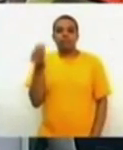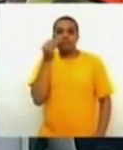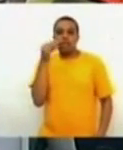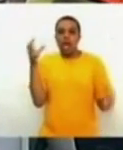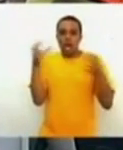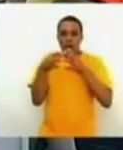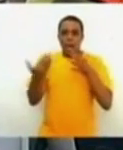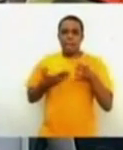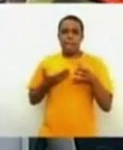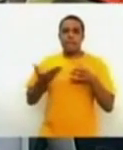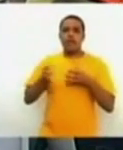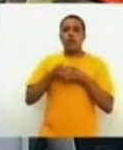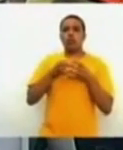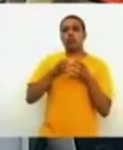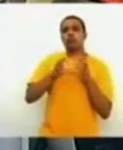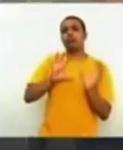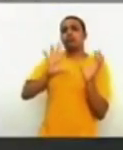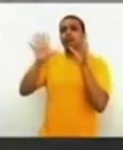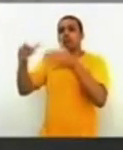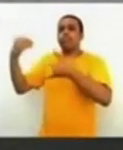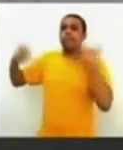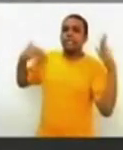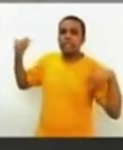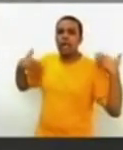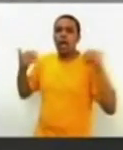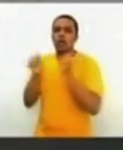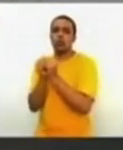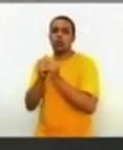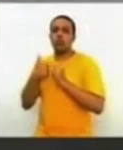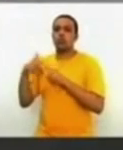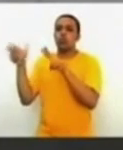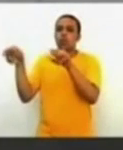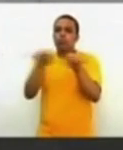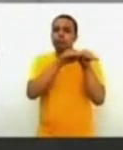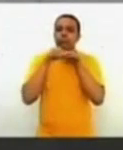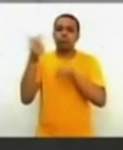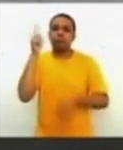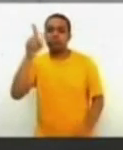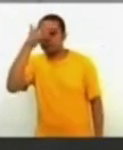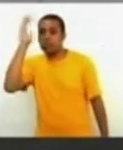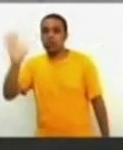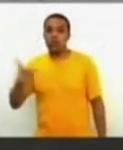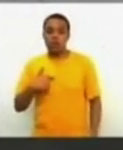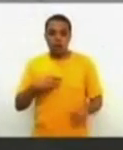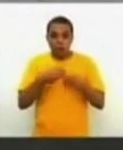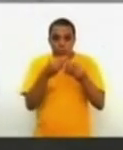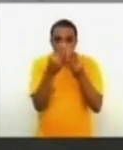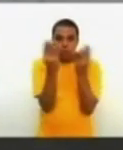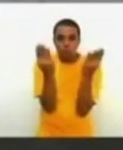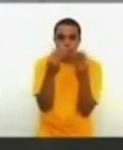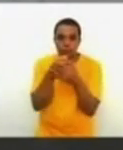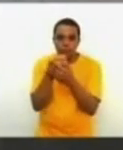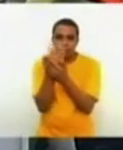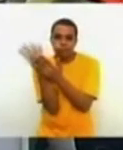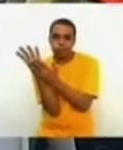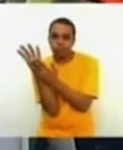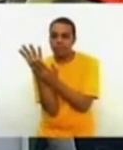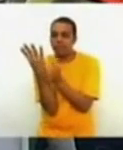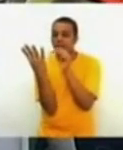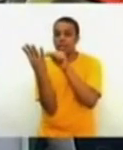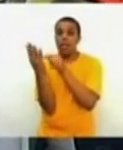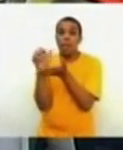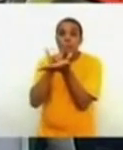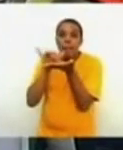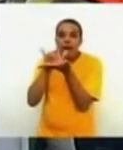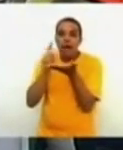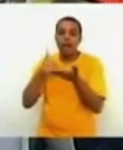se divertir assim, normal, que nem outra pessoa. Eu tenho carta em braille, que até eu jogo truco com meus amigos, com a minha